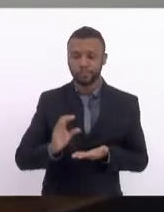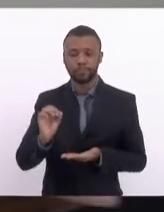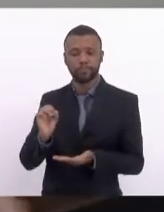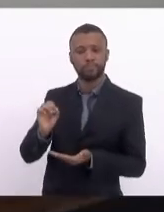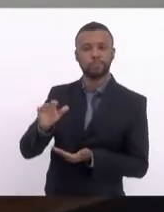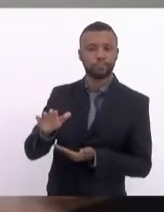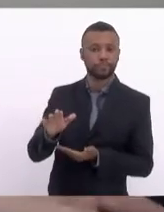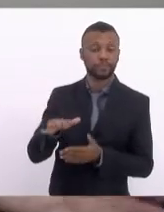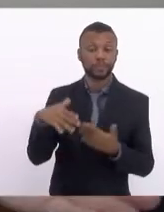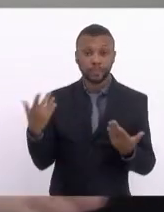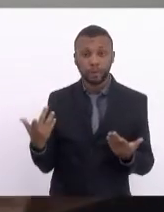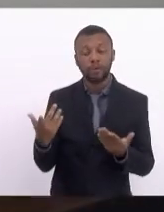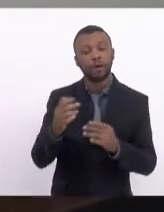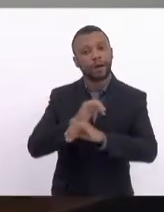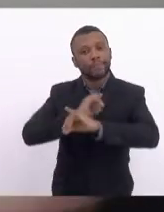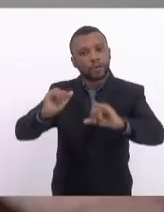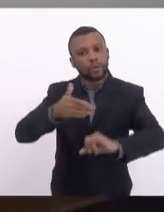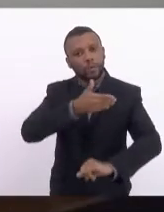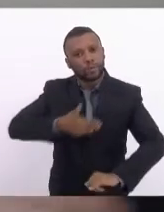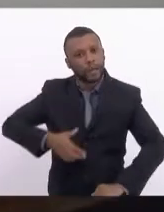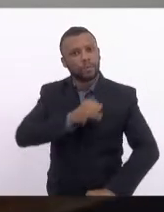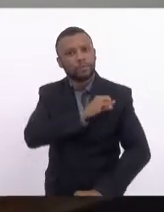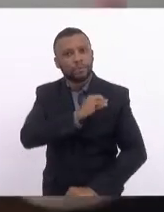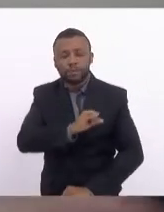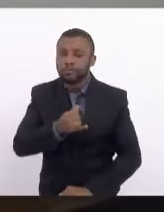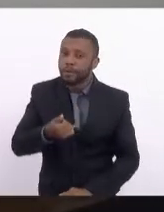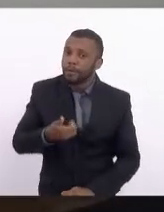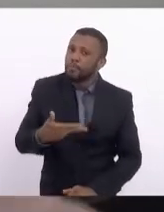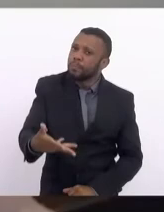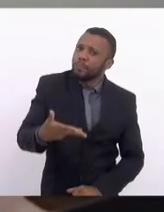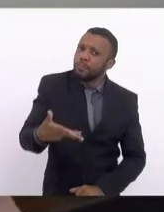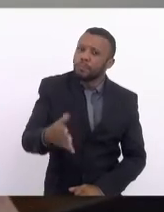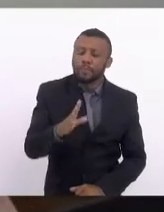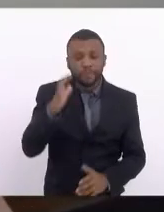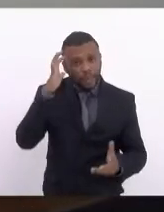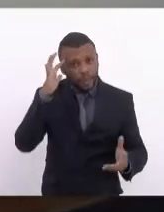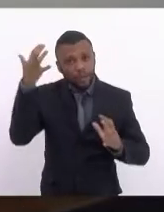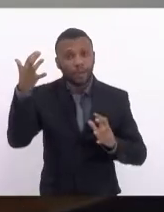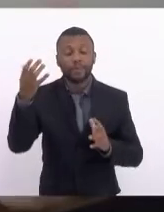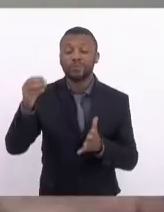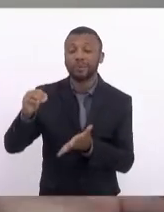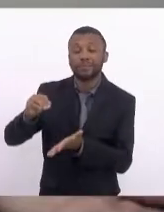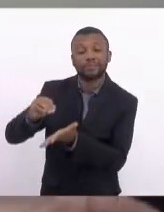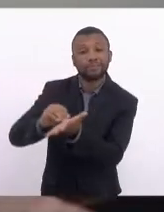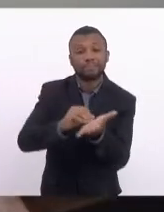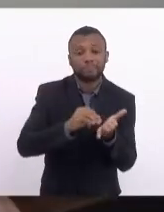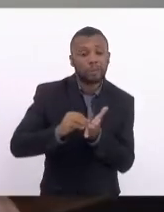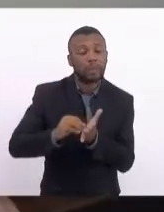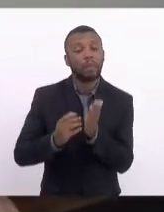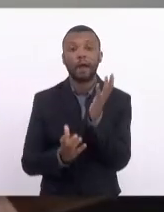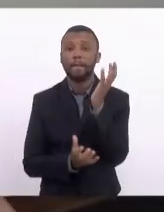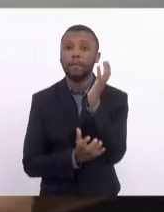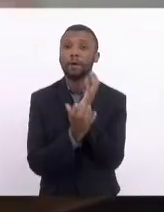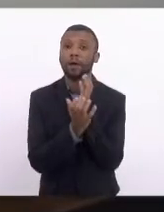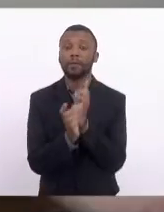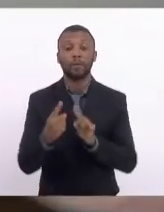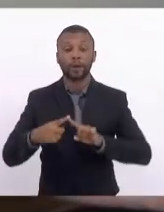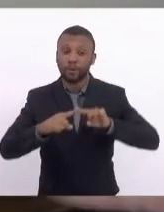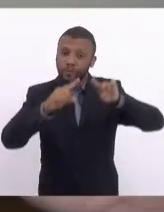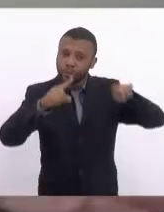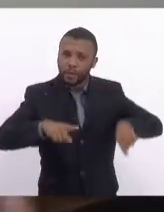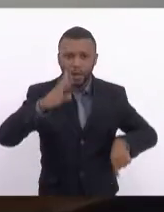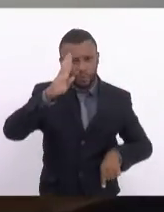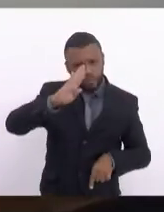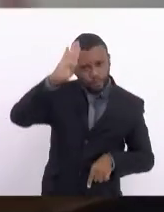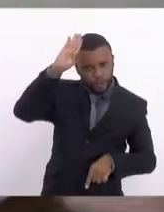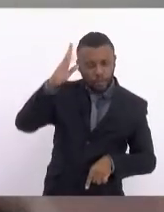Estado que se apresse, o Estado que resolva as suas pendências burocráticas, que os bombeiros não podem ser prejudicados e a Prefeitura